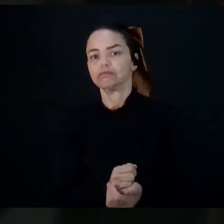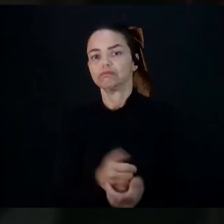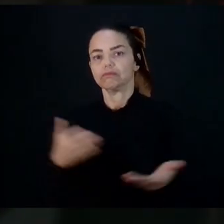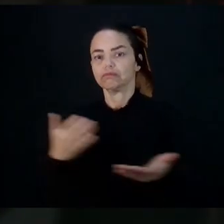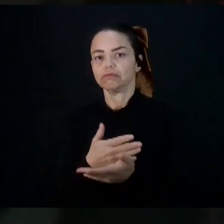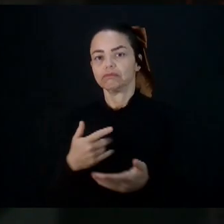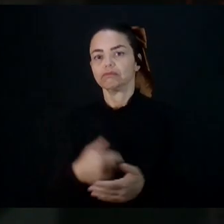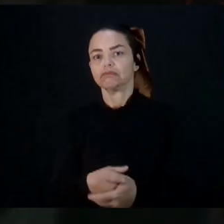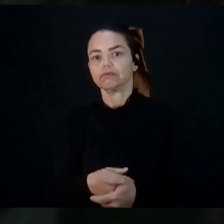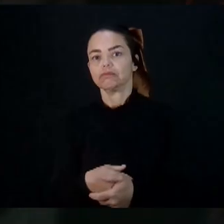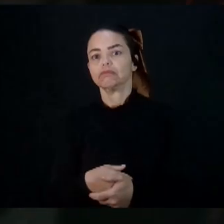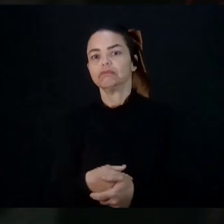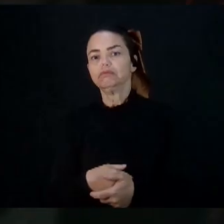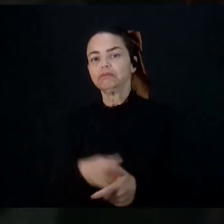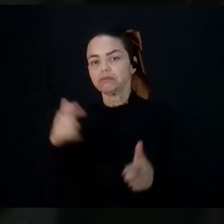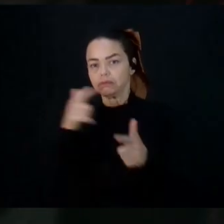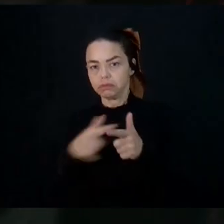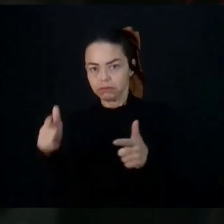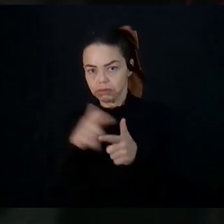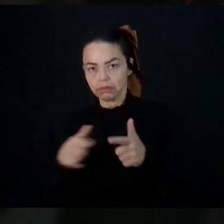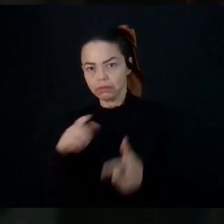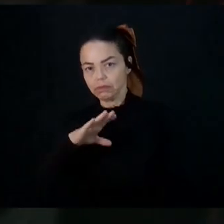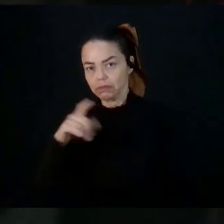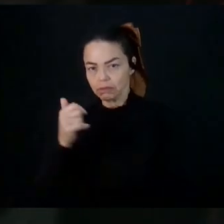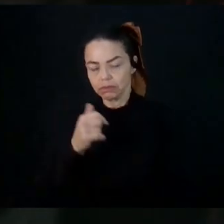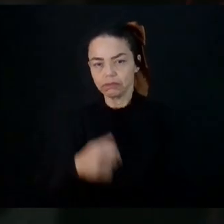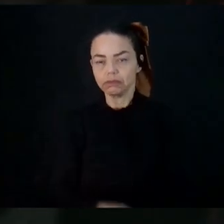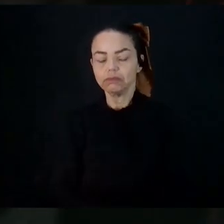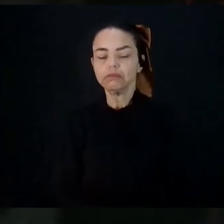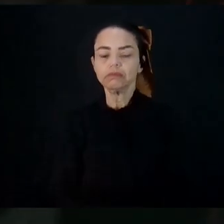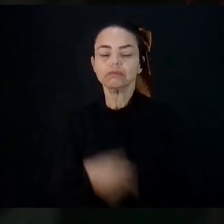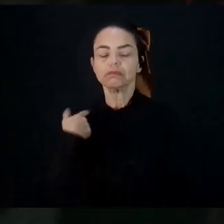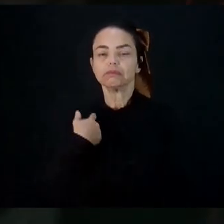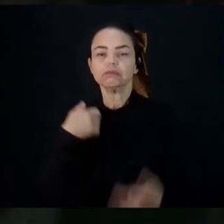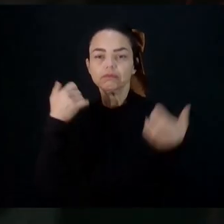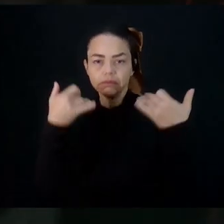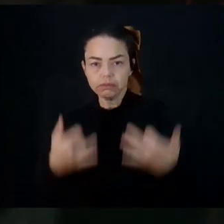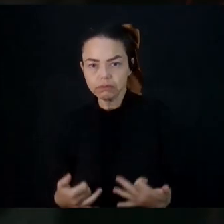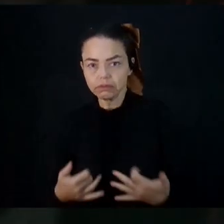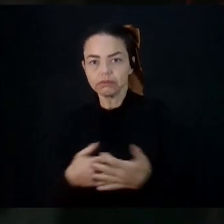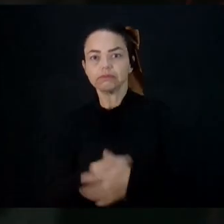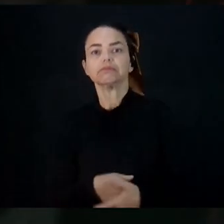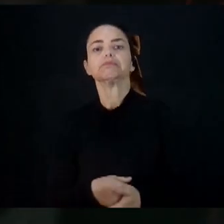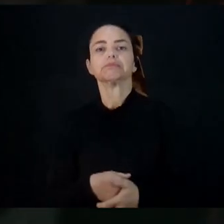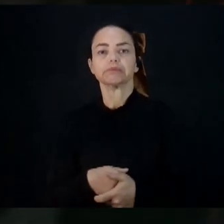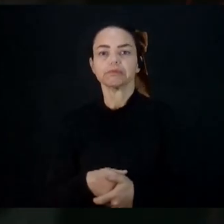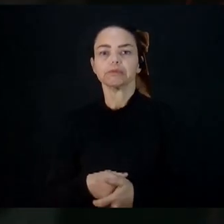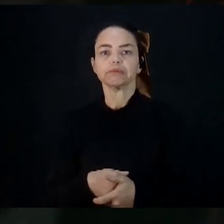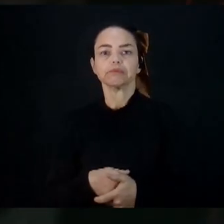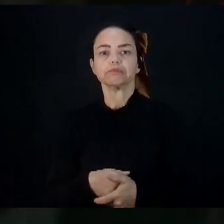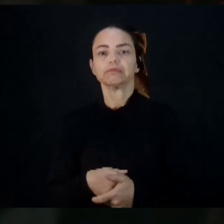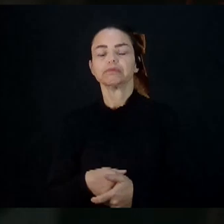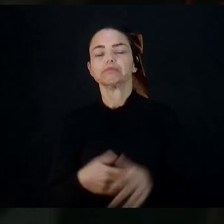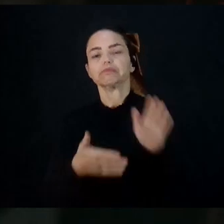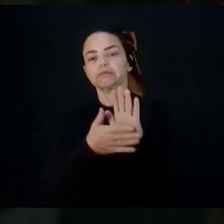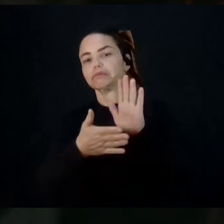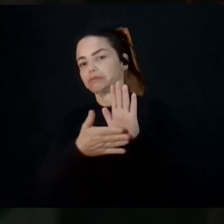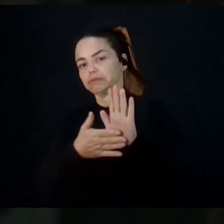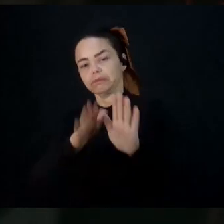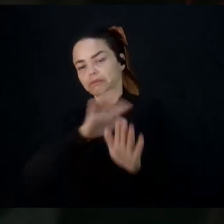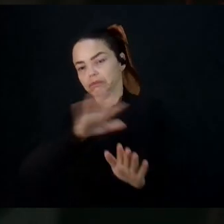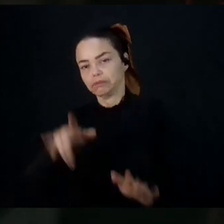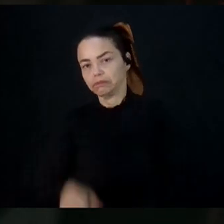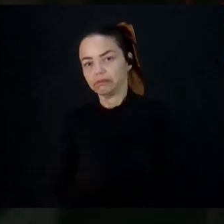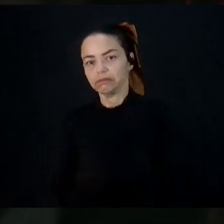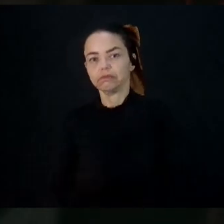dessa situação, né, claro que como vocês muito bem posicionaram, nosso propósito aqui não é falar sobre